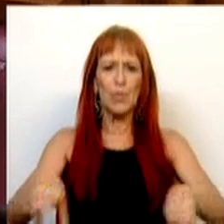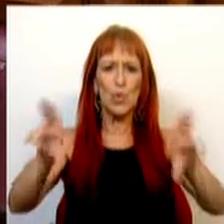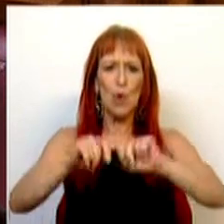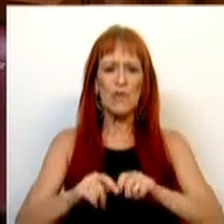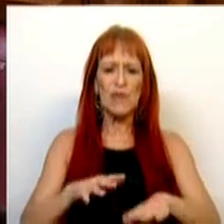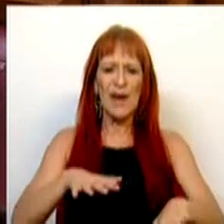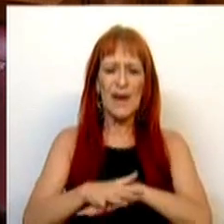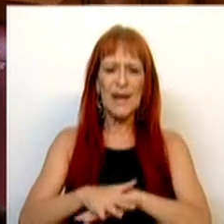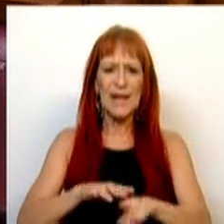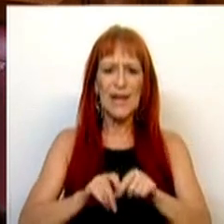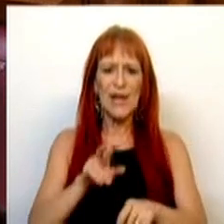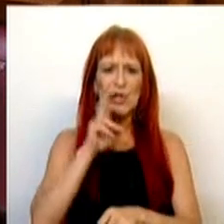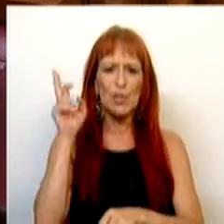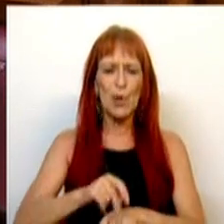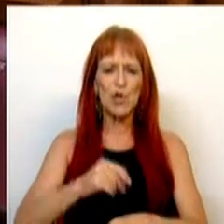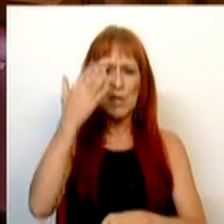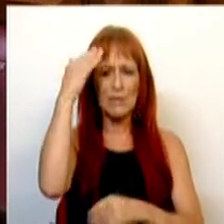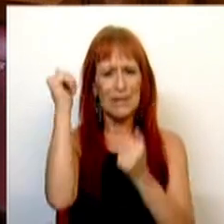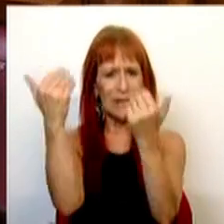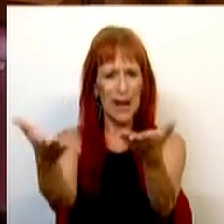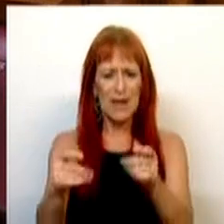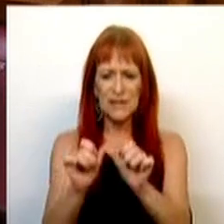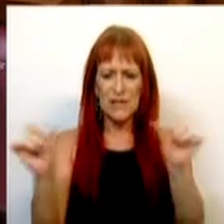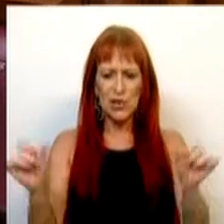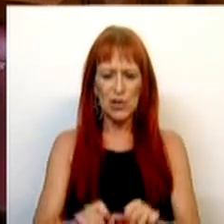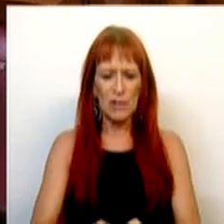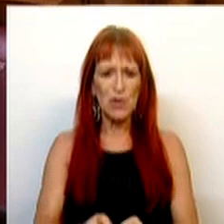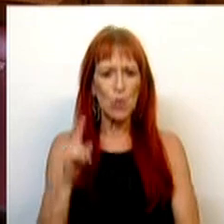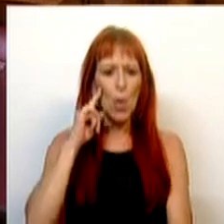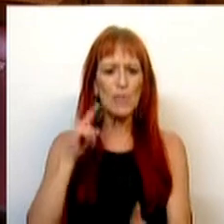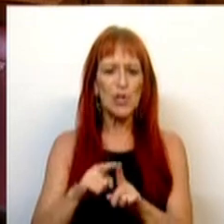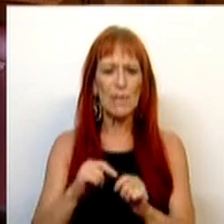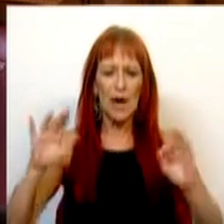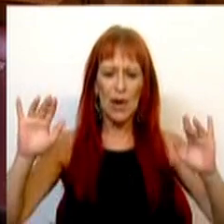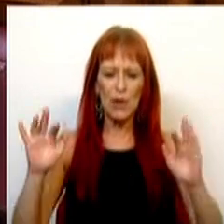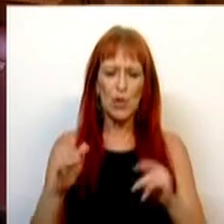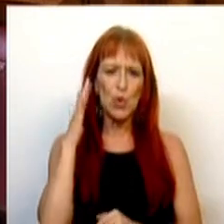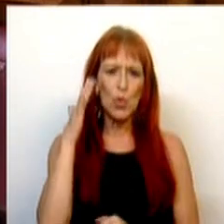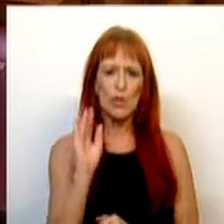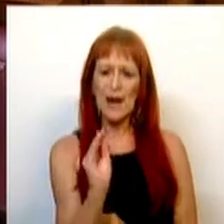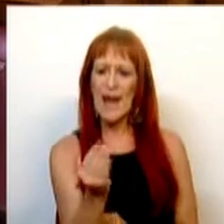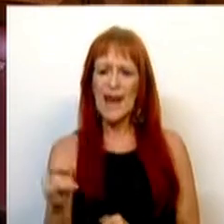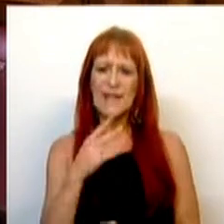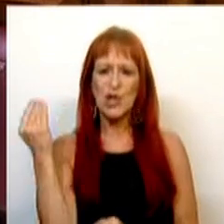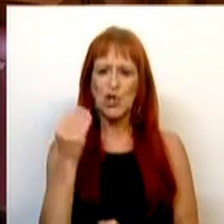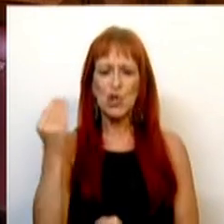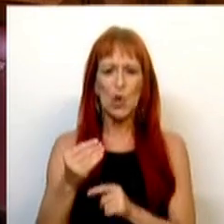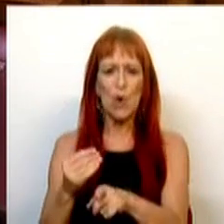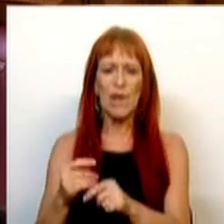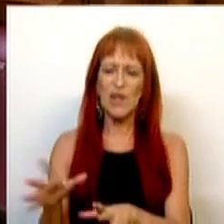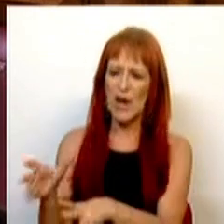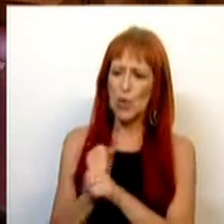a requalificação da rede de respostas e a capacitação do sistema com o objetivo de reduzir o número de crianças e jovens